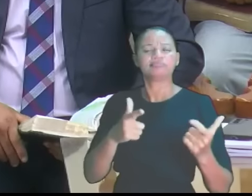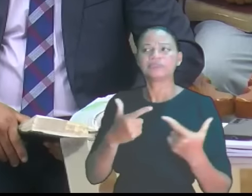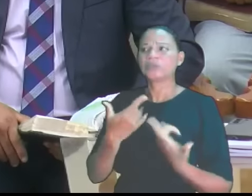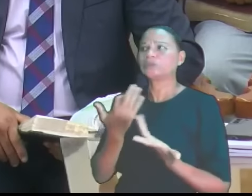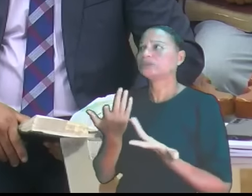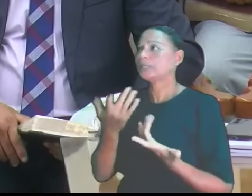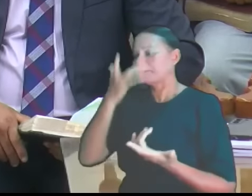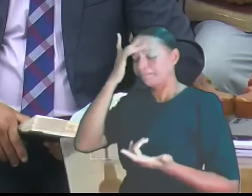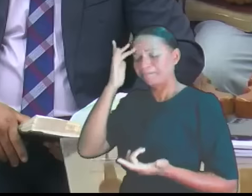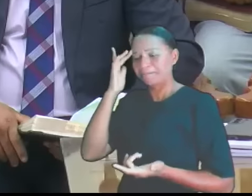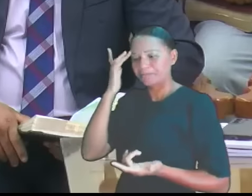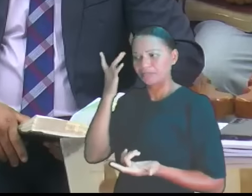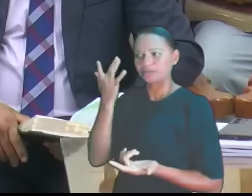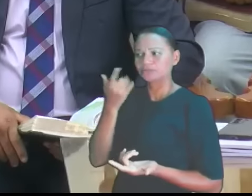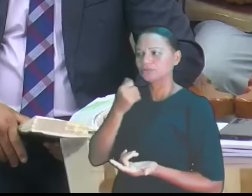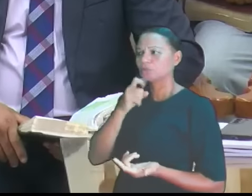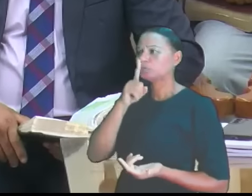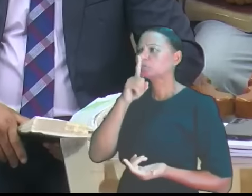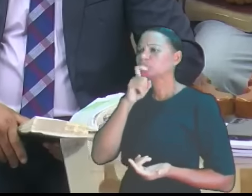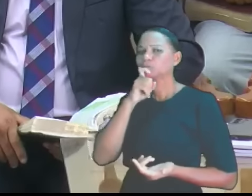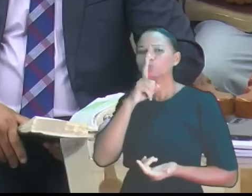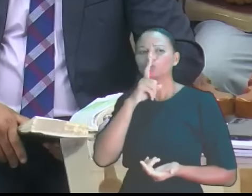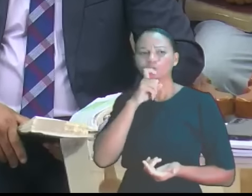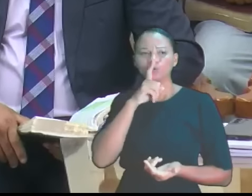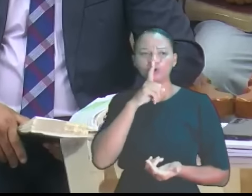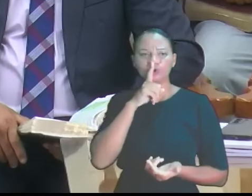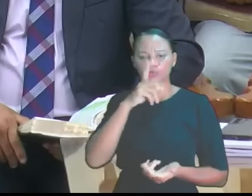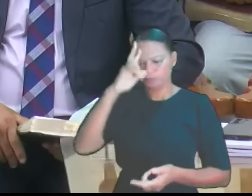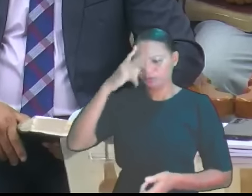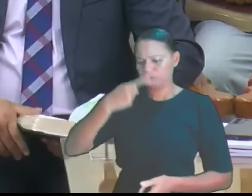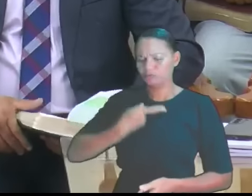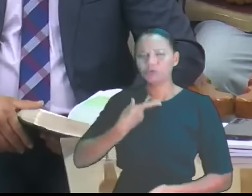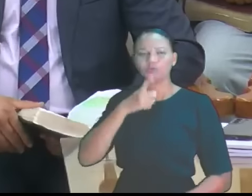jurar, jurou por si mesmo. Isso é muito forte.